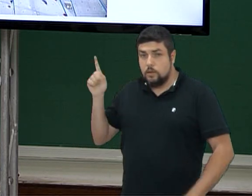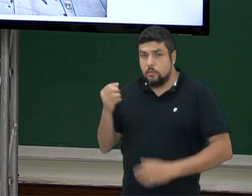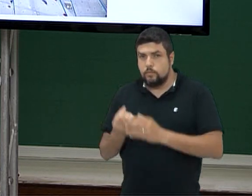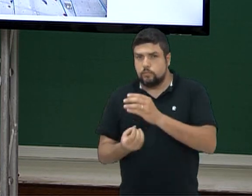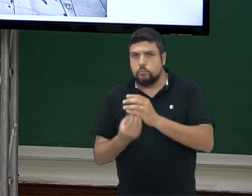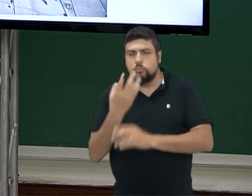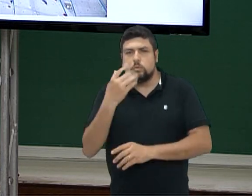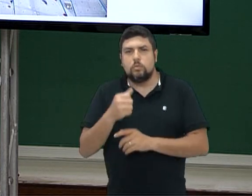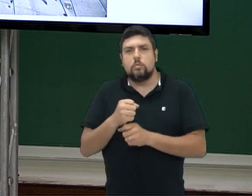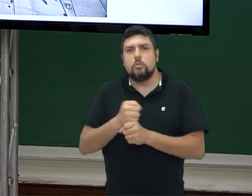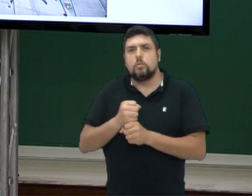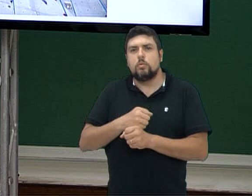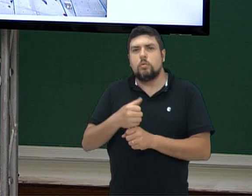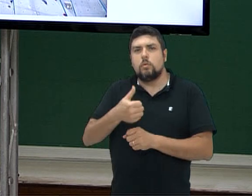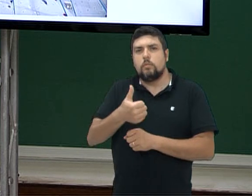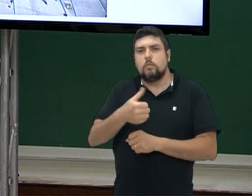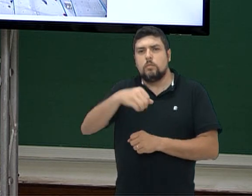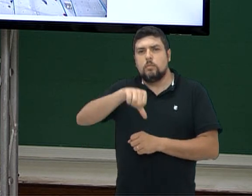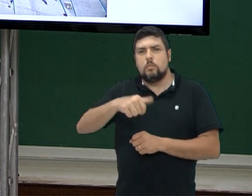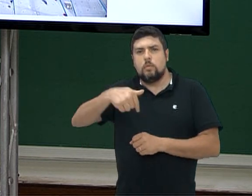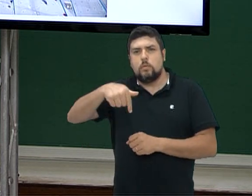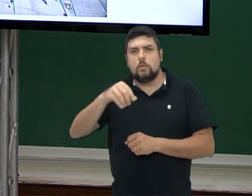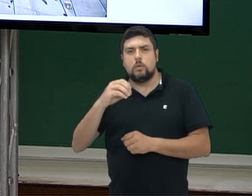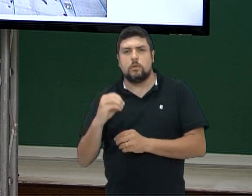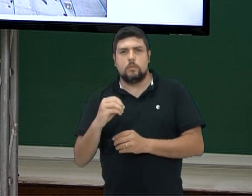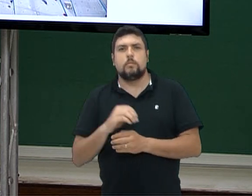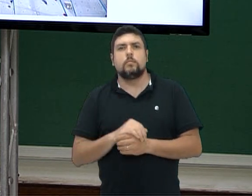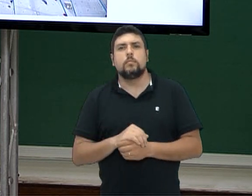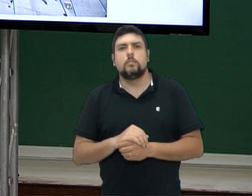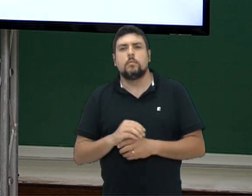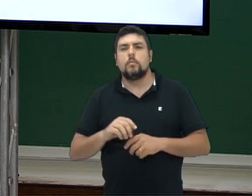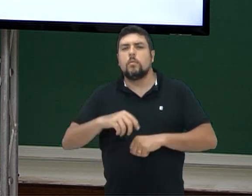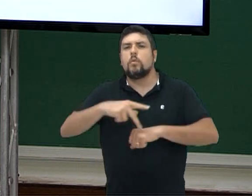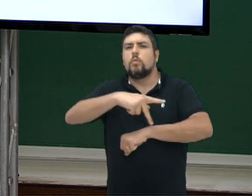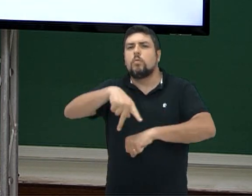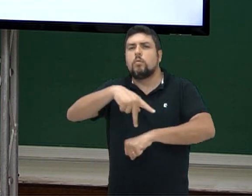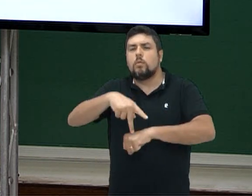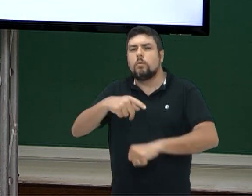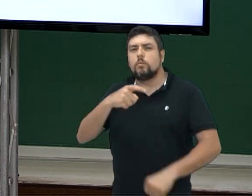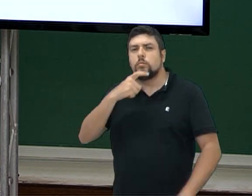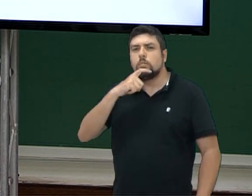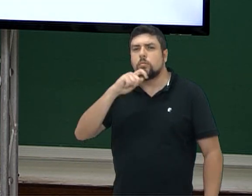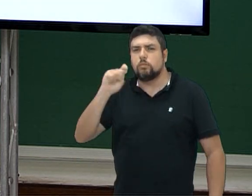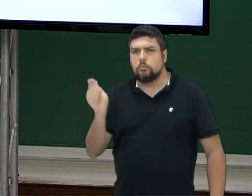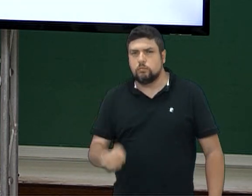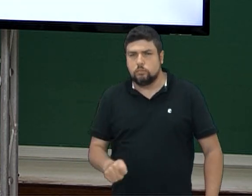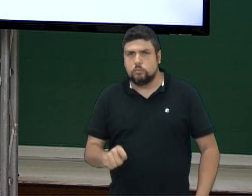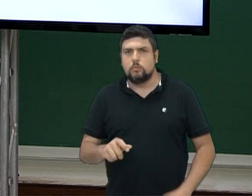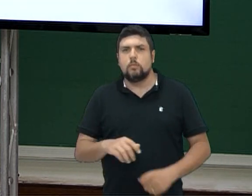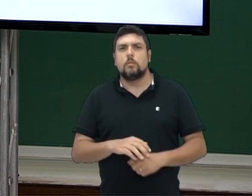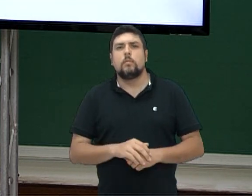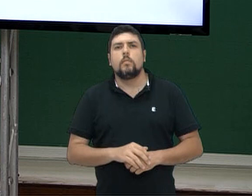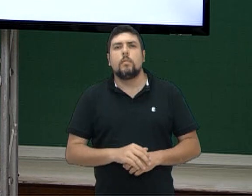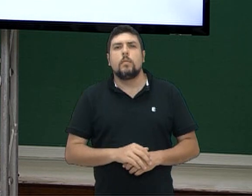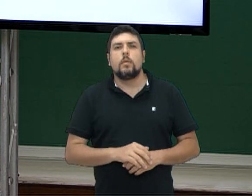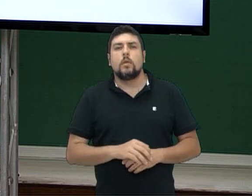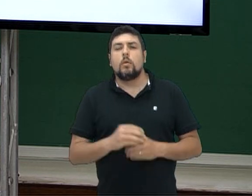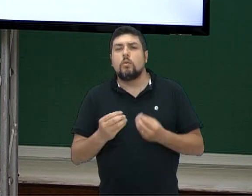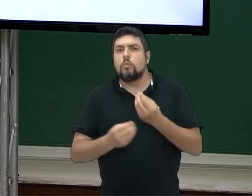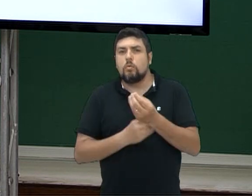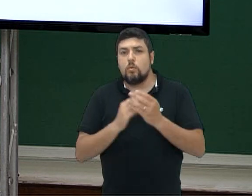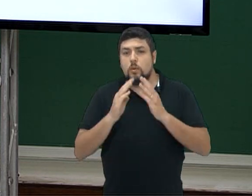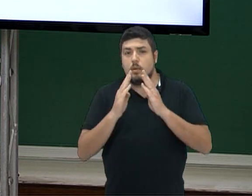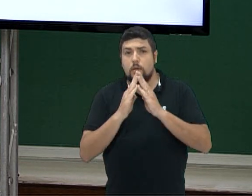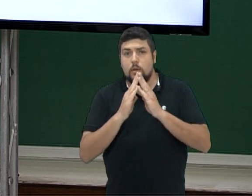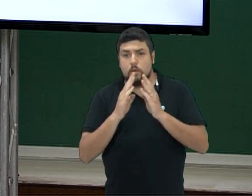período do inverno ucraniano, que escaladores colavam pedra na parede de casa para treinar. E aí as